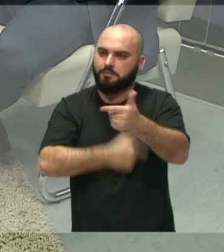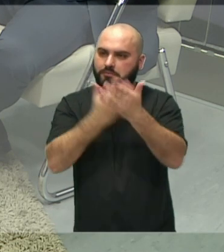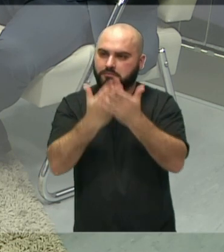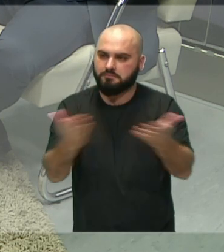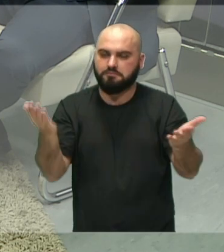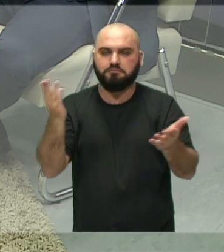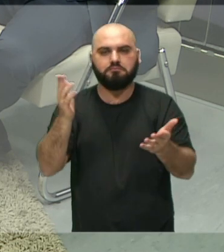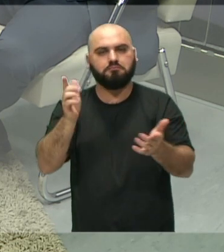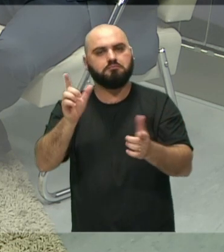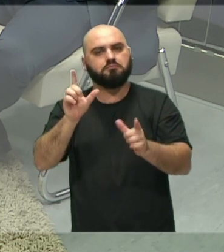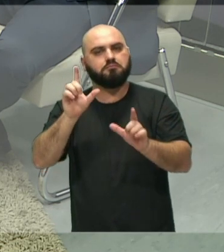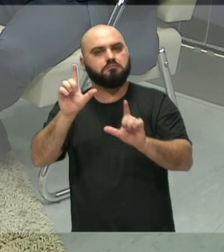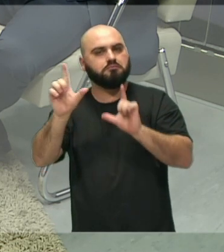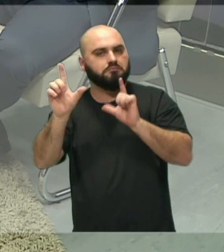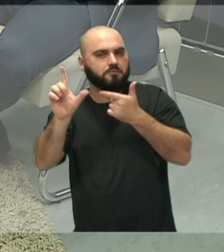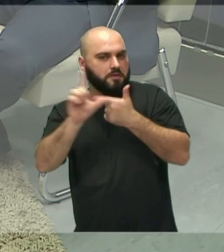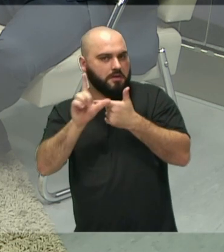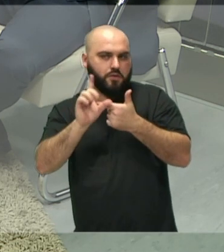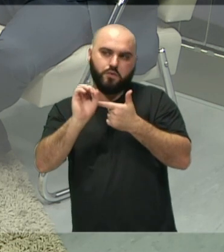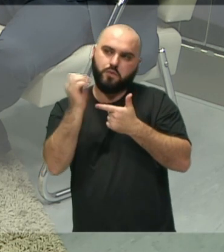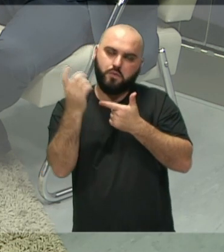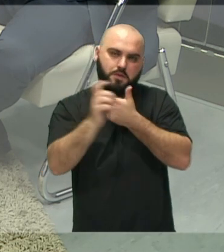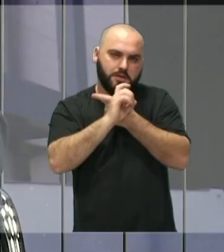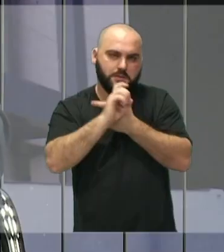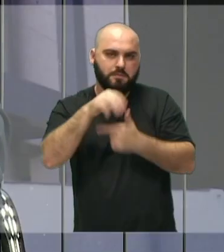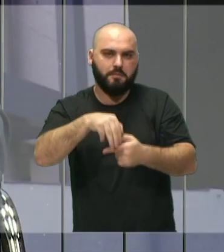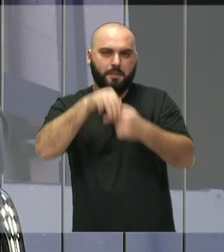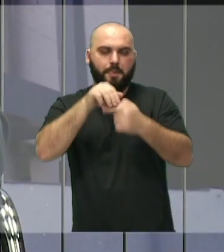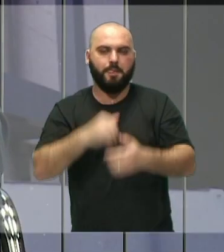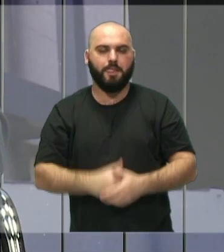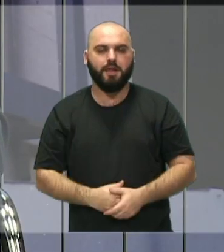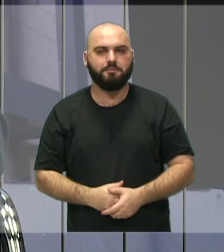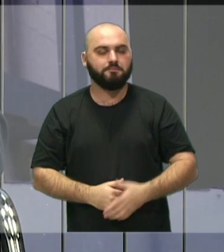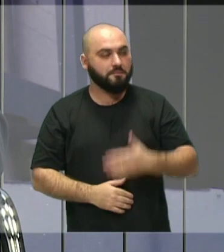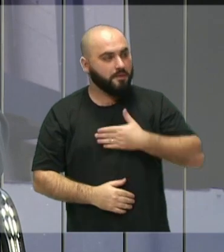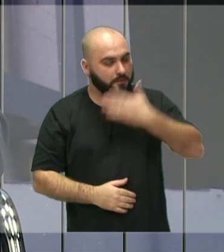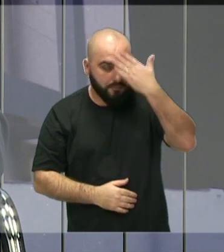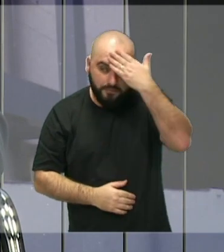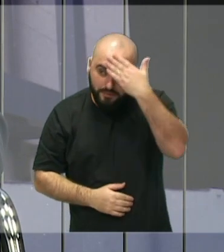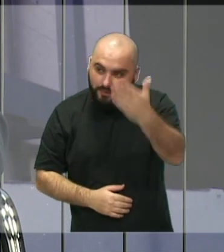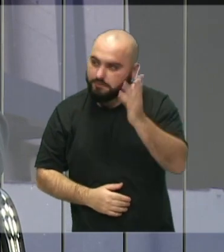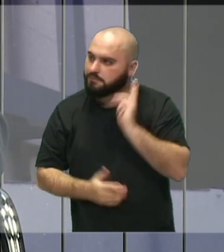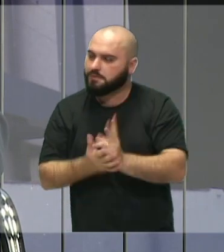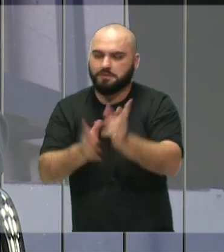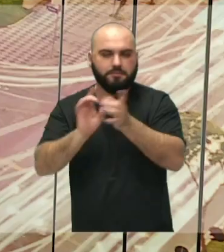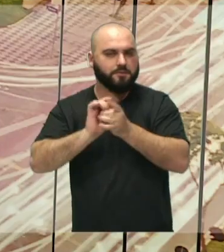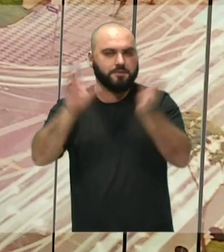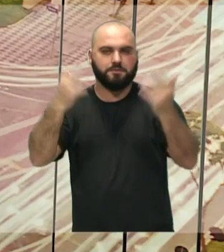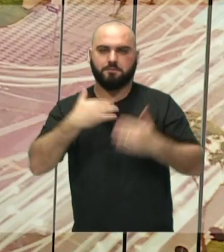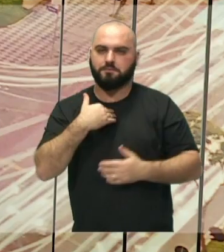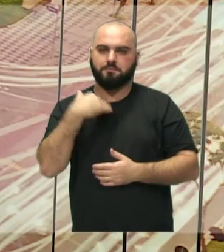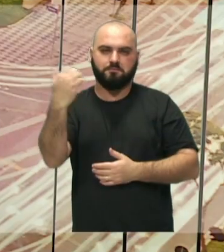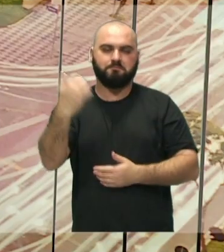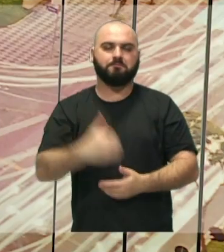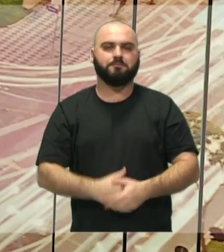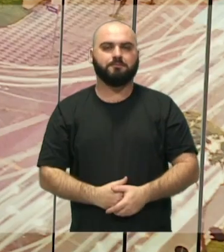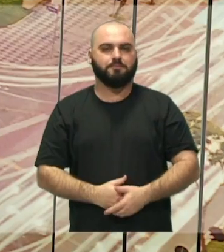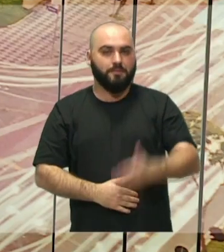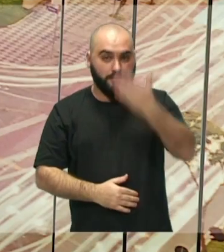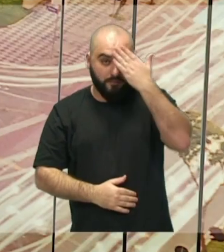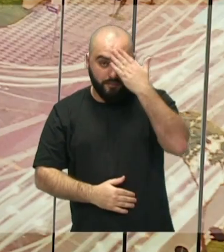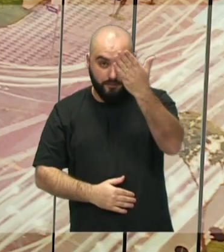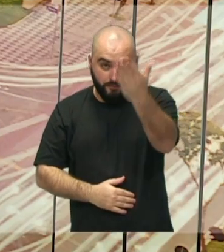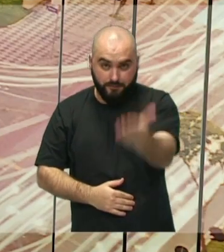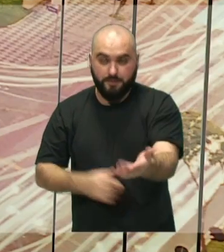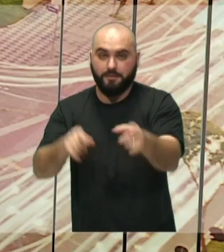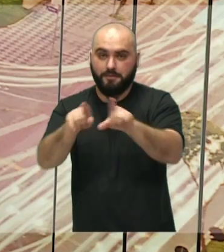no Legislativo ou no Executivo Municipal. Eu que agradeço a oportunidade e a gente está sempre à disposição. Obrigado a você também